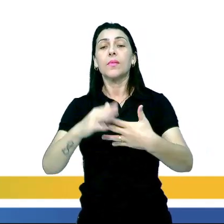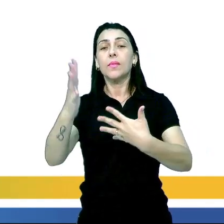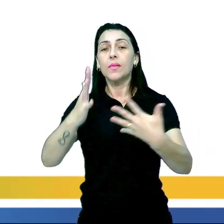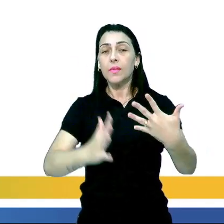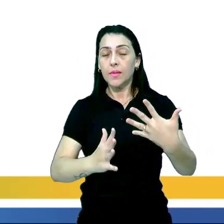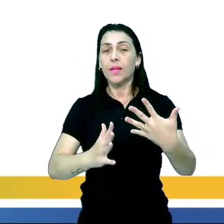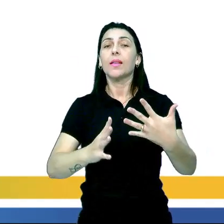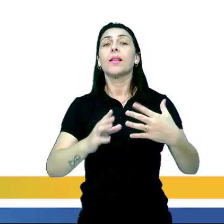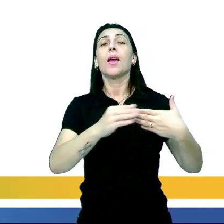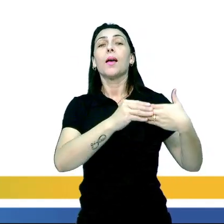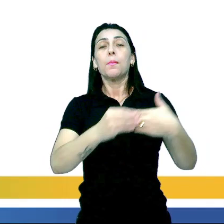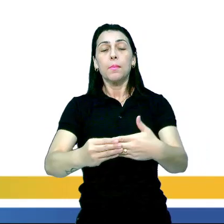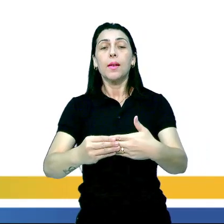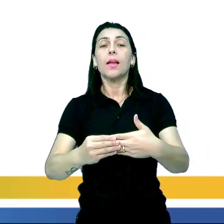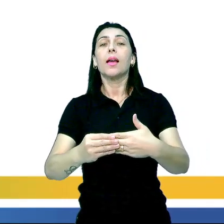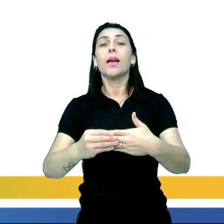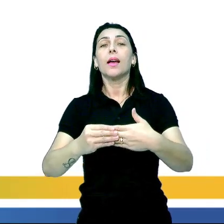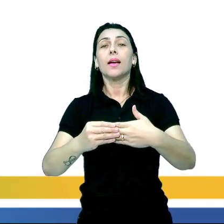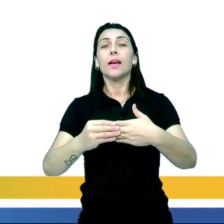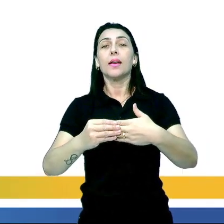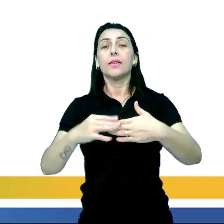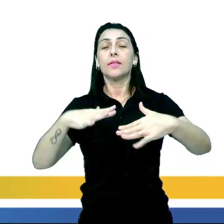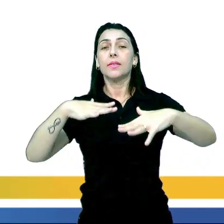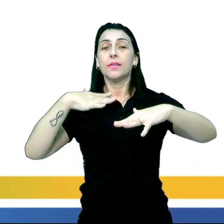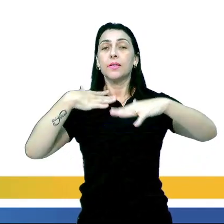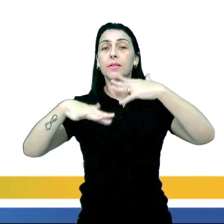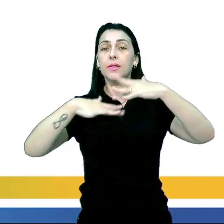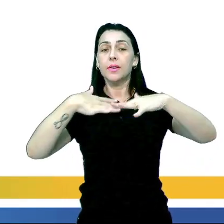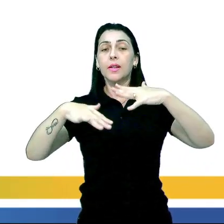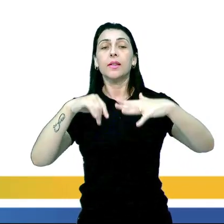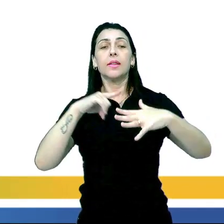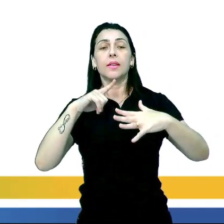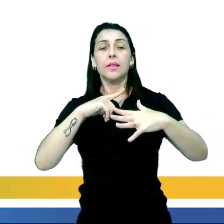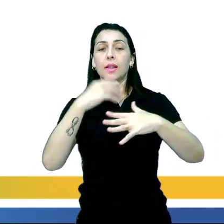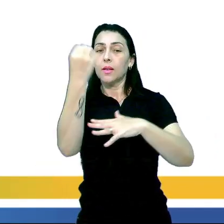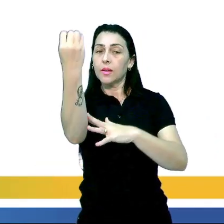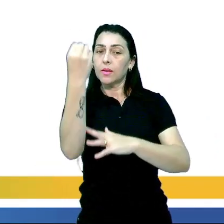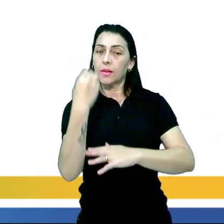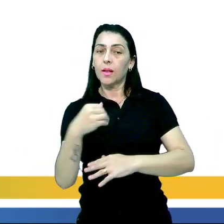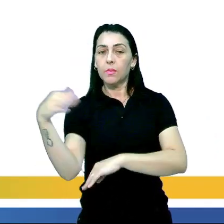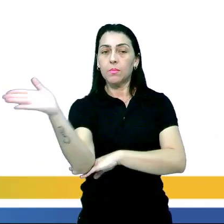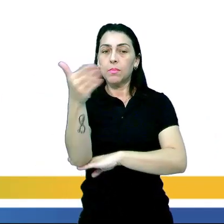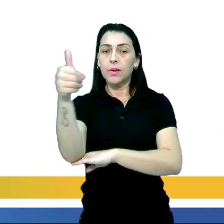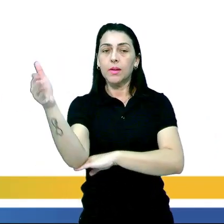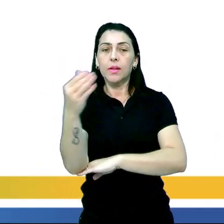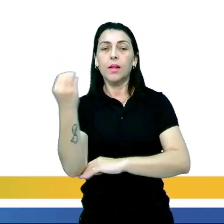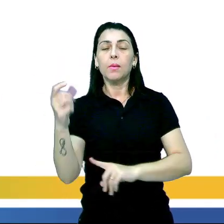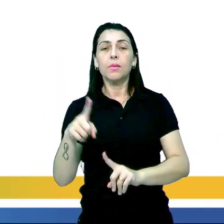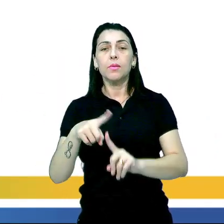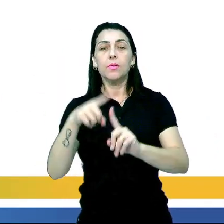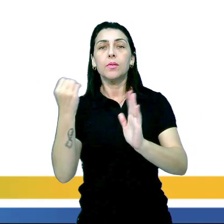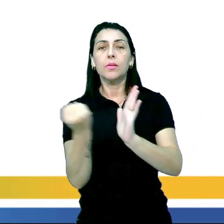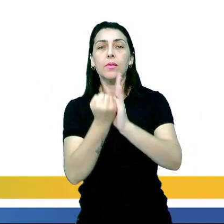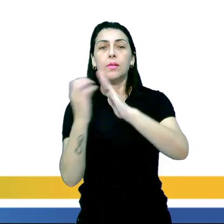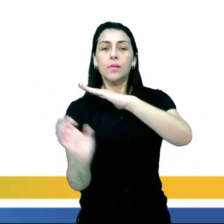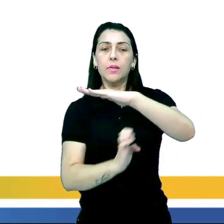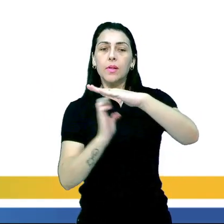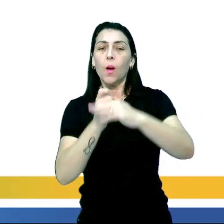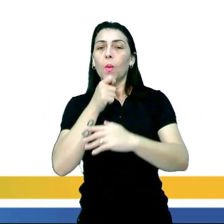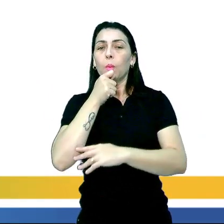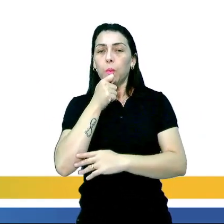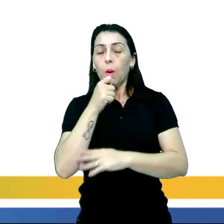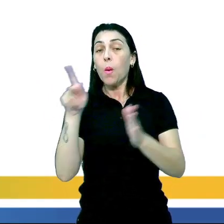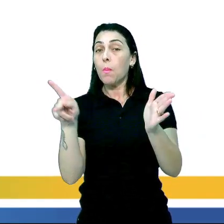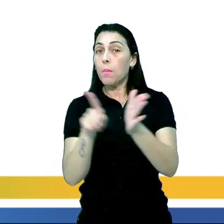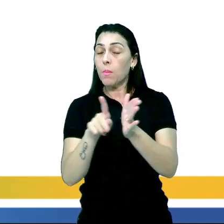libras, placas de trânsito. Nós temos semáforos, bandeiras, logotipos,